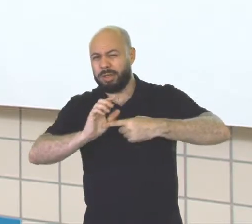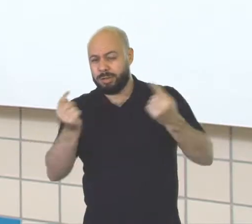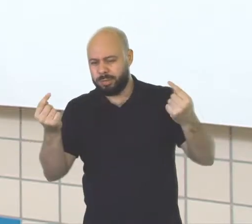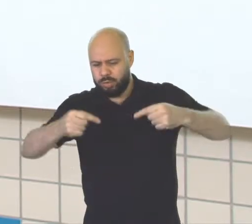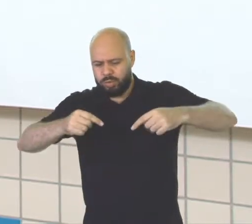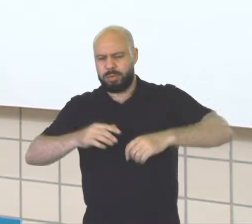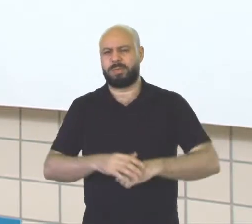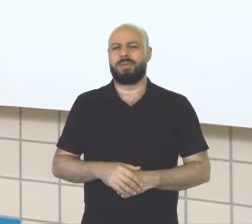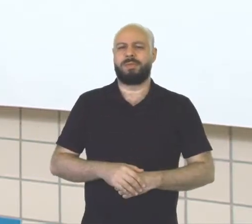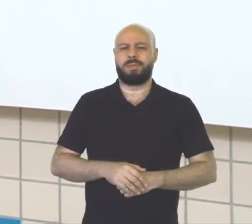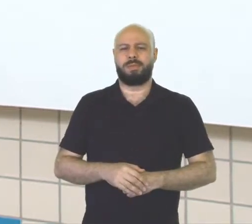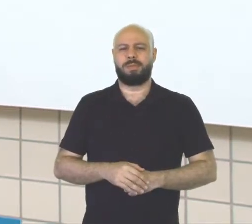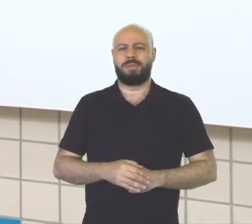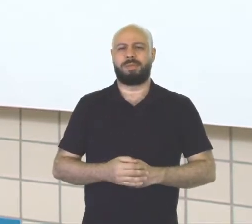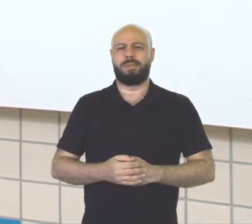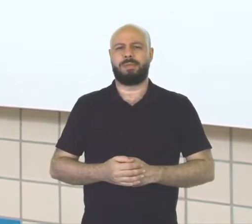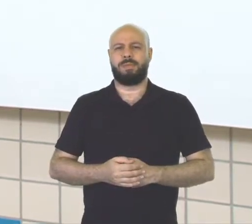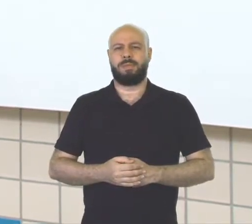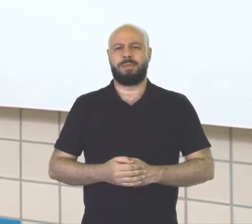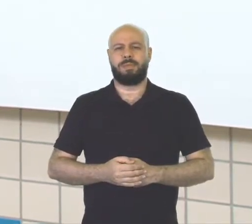Observe.